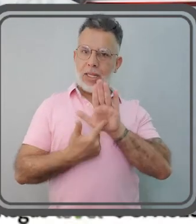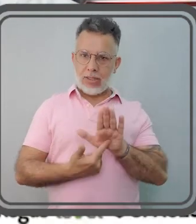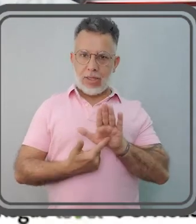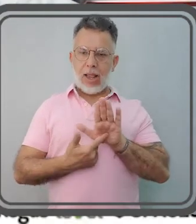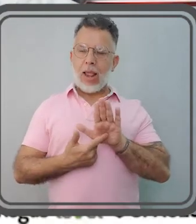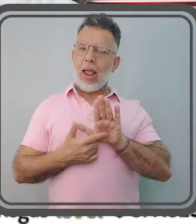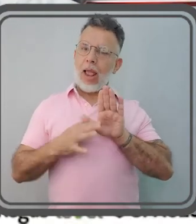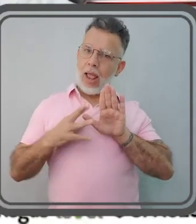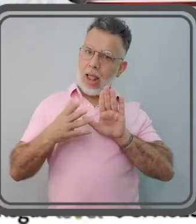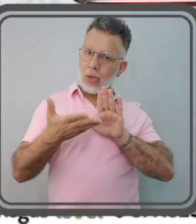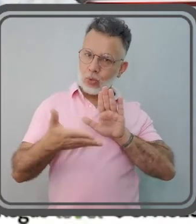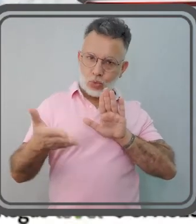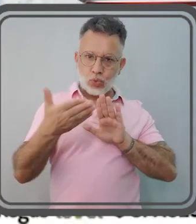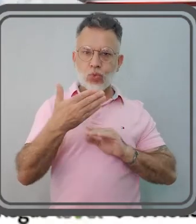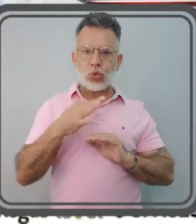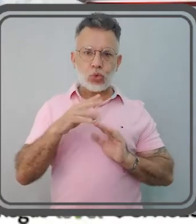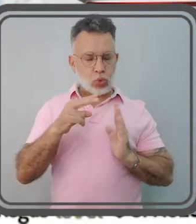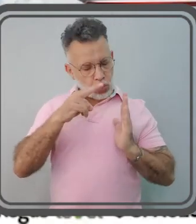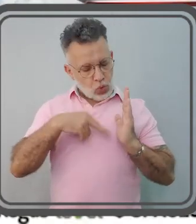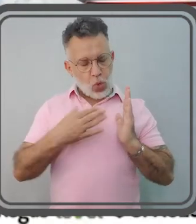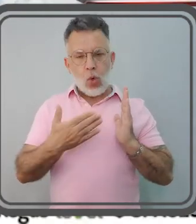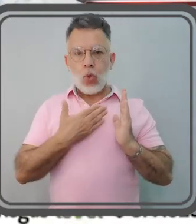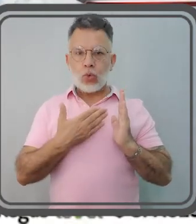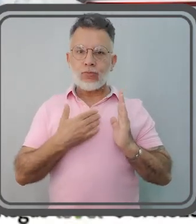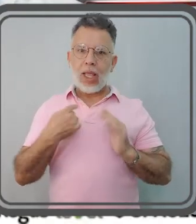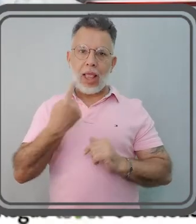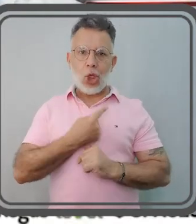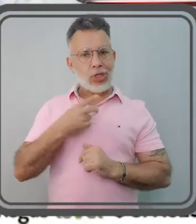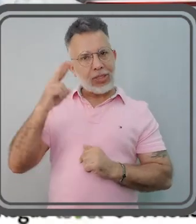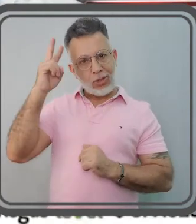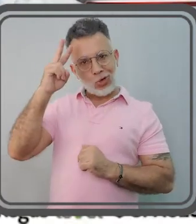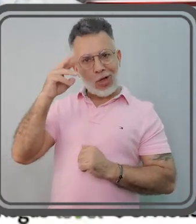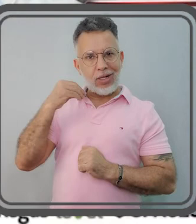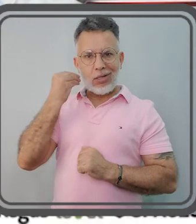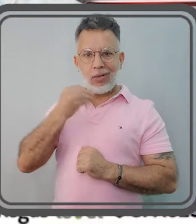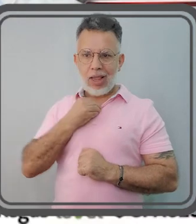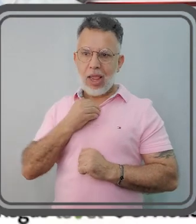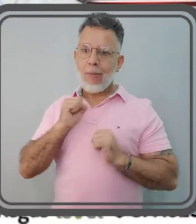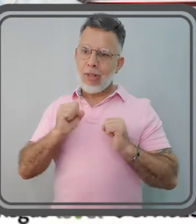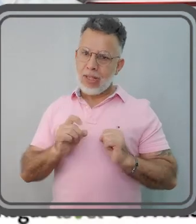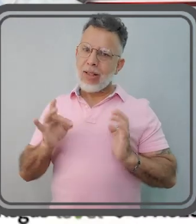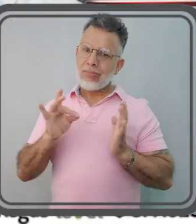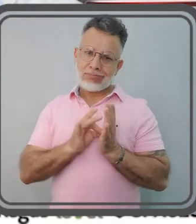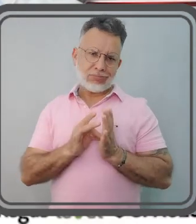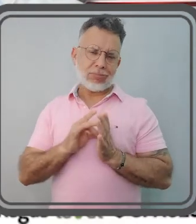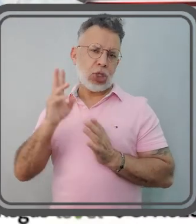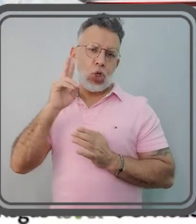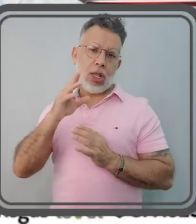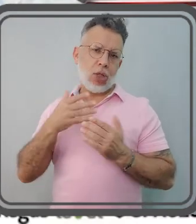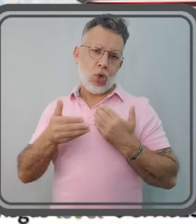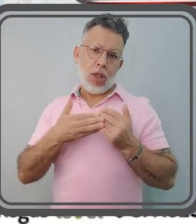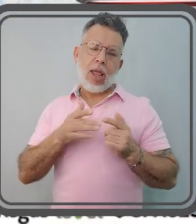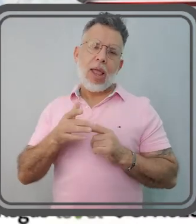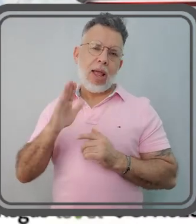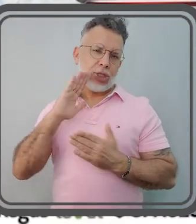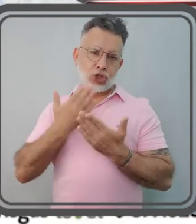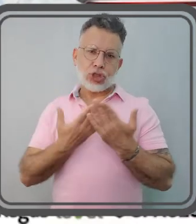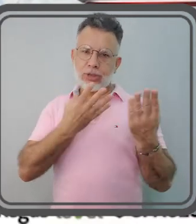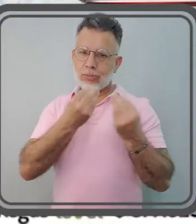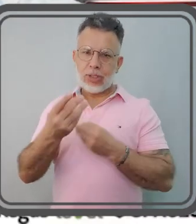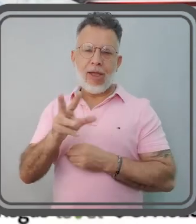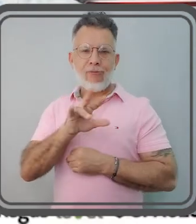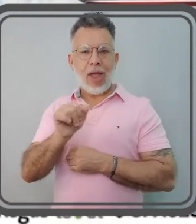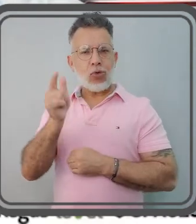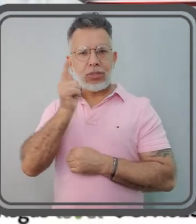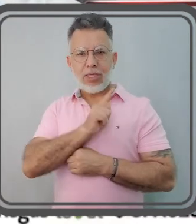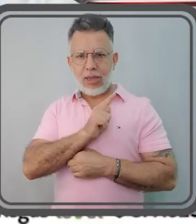história, que de fato pode ser a história de qualquer um. Eu acredito que muita gente vai conseguir enxergar em algum momento ali a história dele. Então, leia o